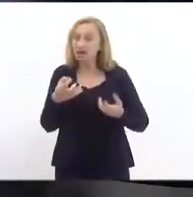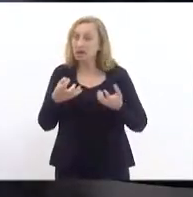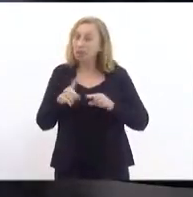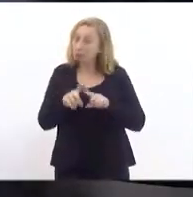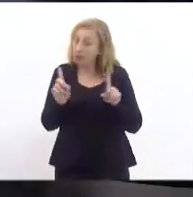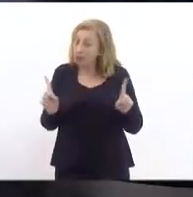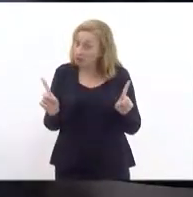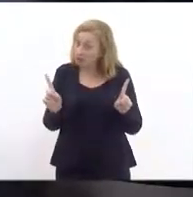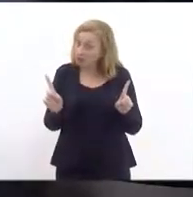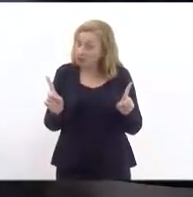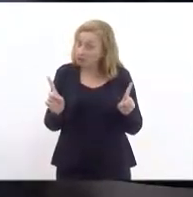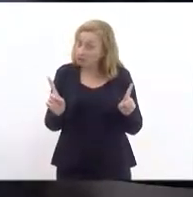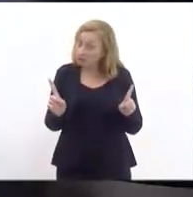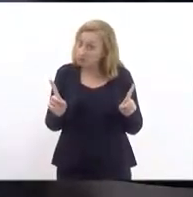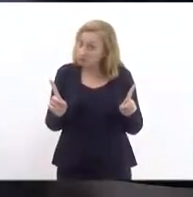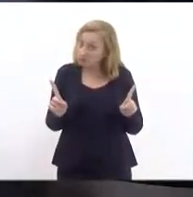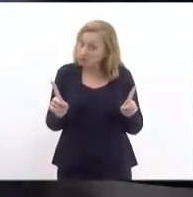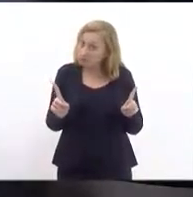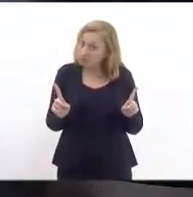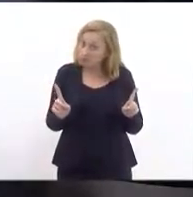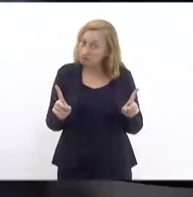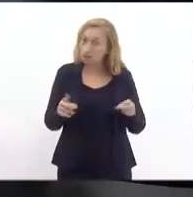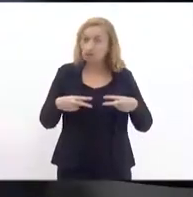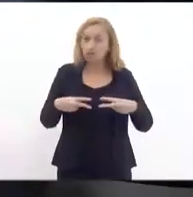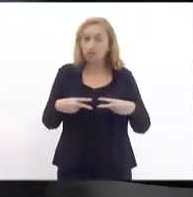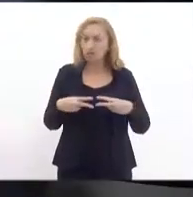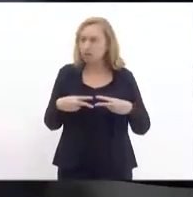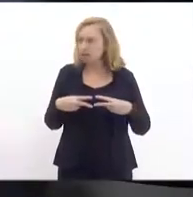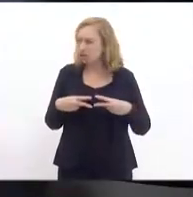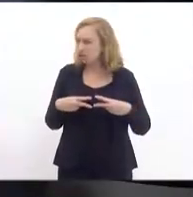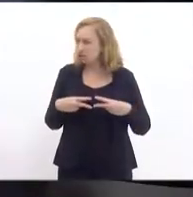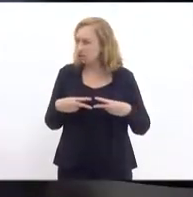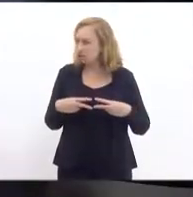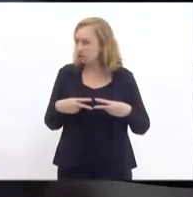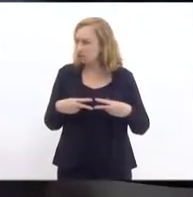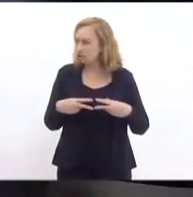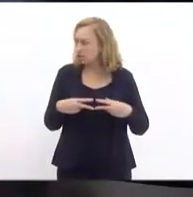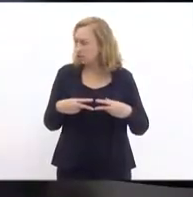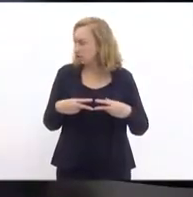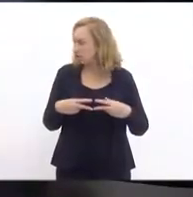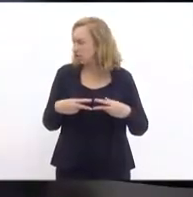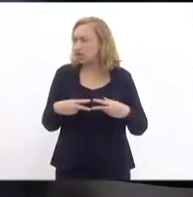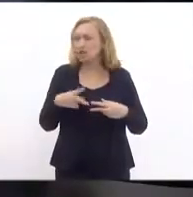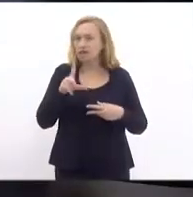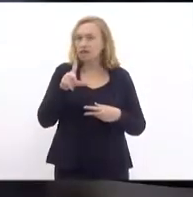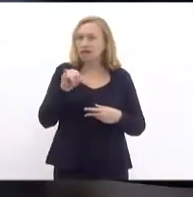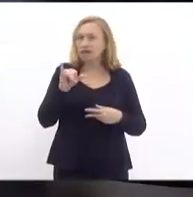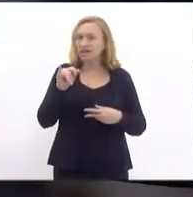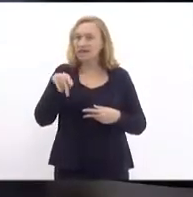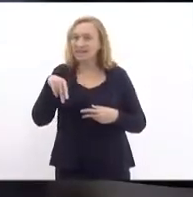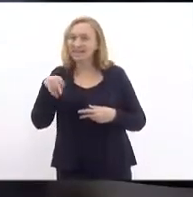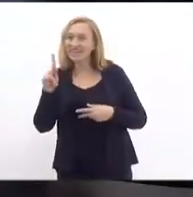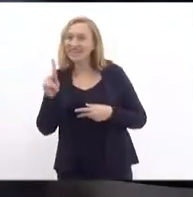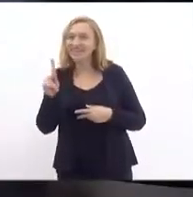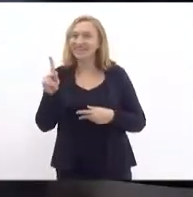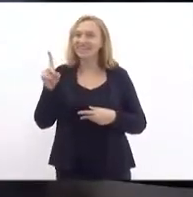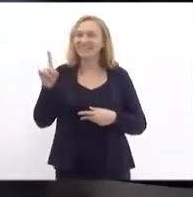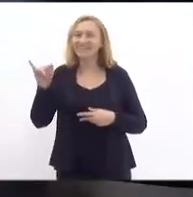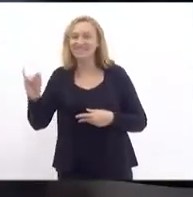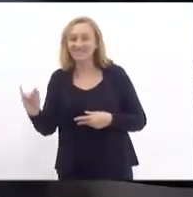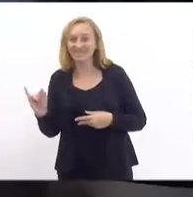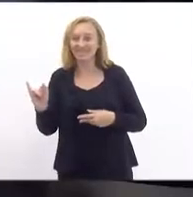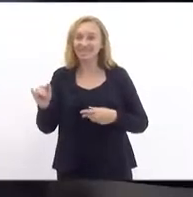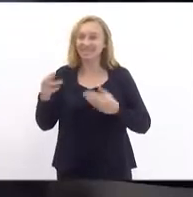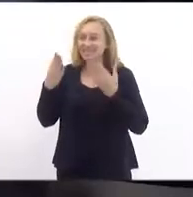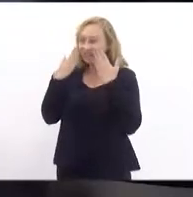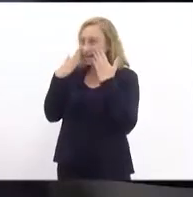Mas, no LinkedIn do senhor Haroldo Enes dos Santos Júnior, onde ele se